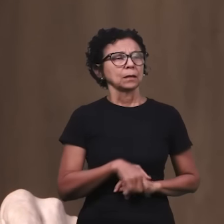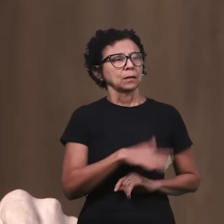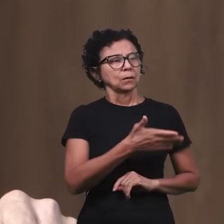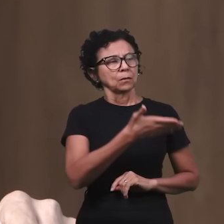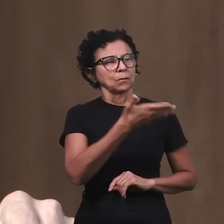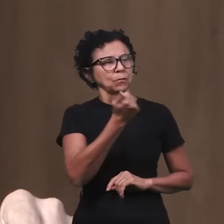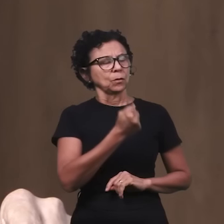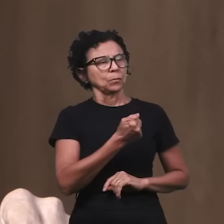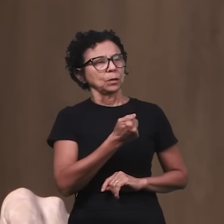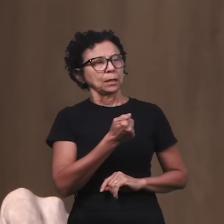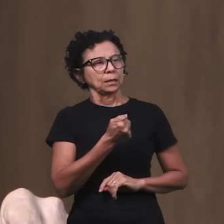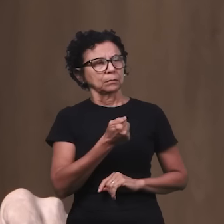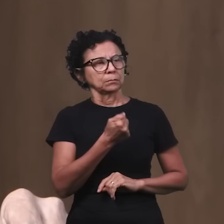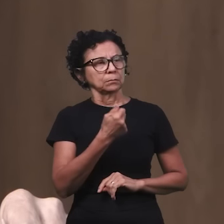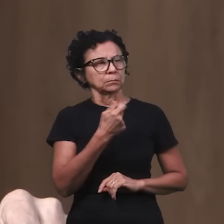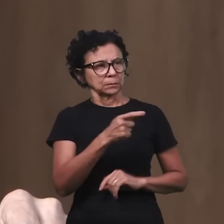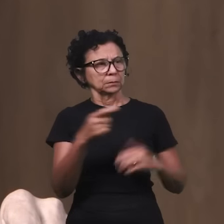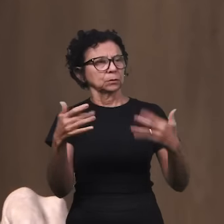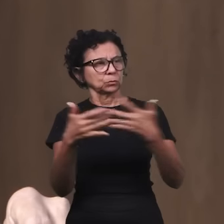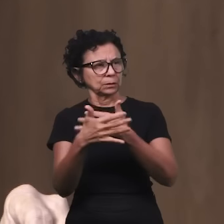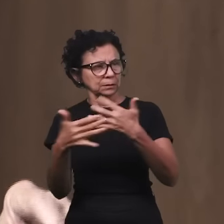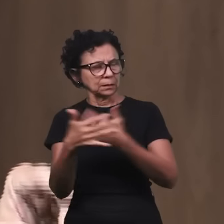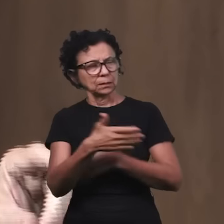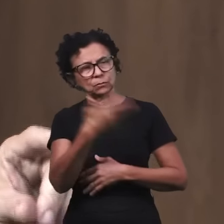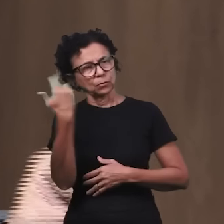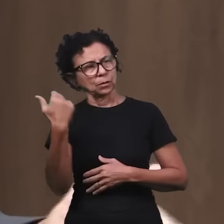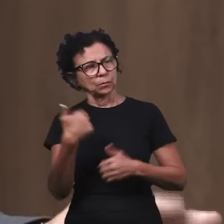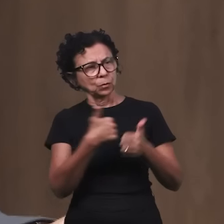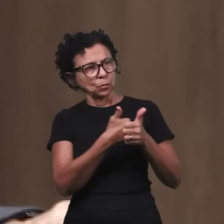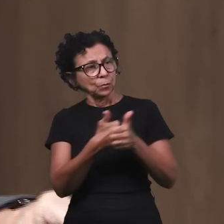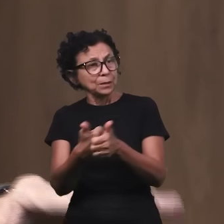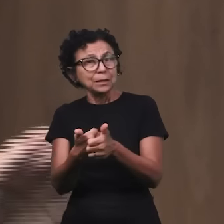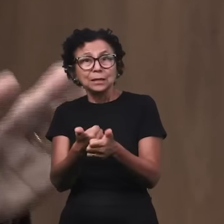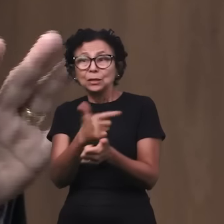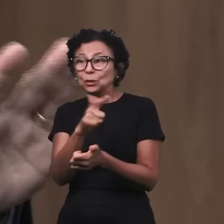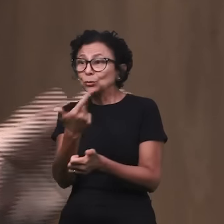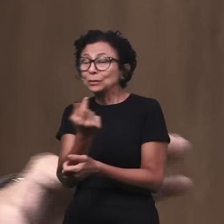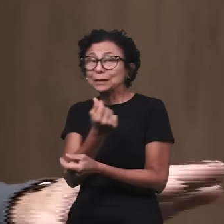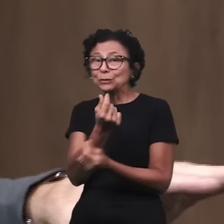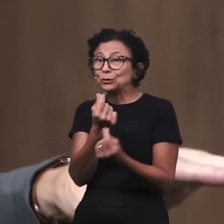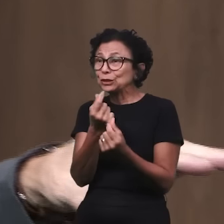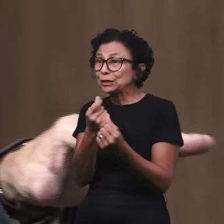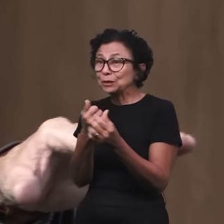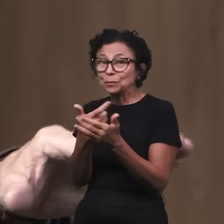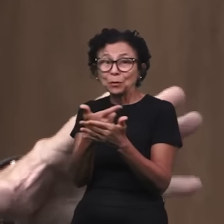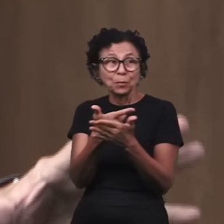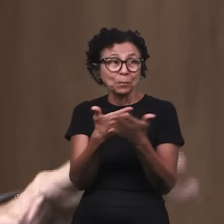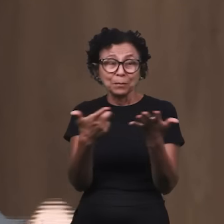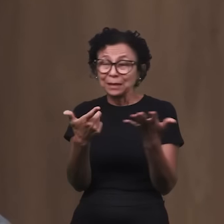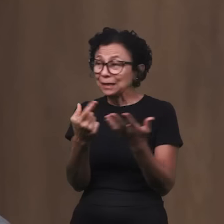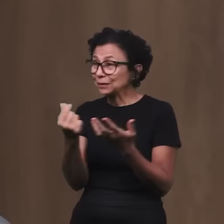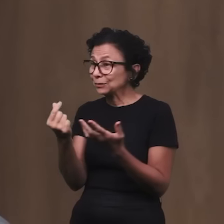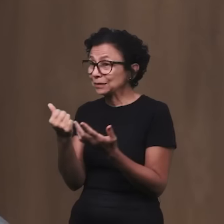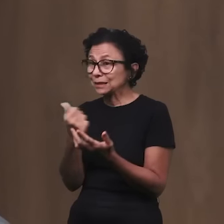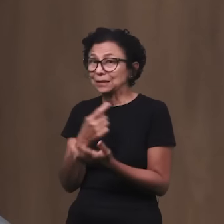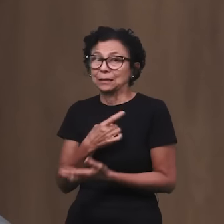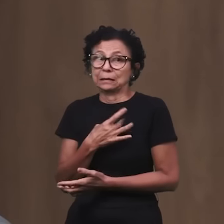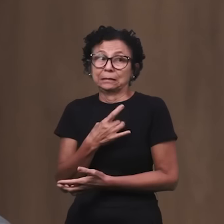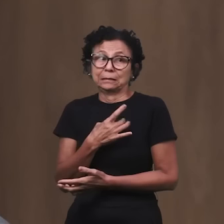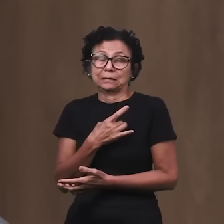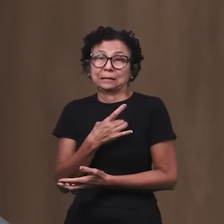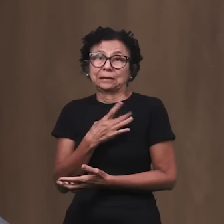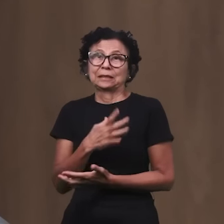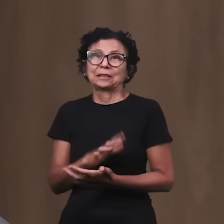cidade, andamos a cidade e, não, mas eu não tenho dinheiro para comprar, não sei o quê, aquela coisa, né? O medo, né? Aí